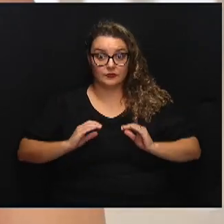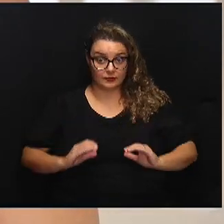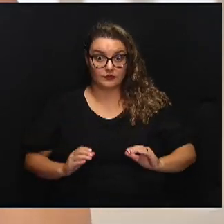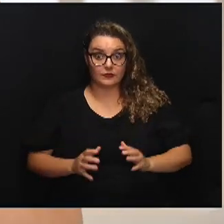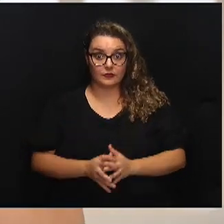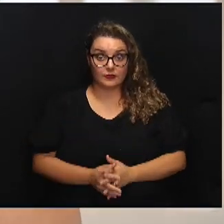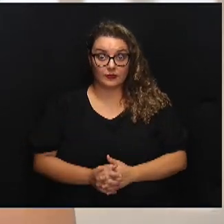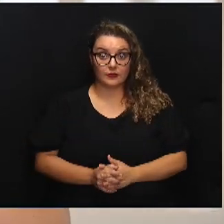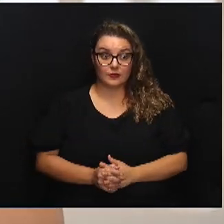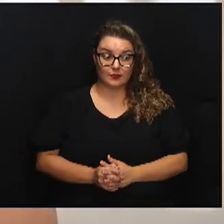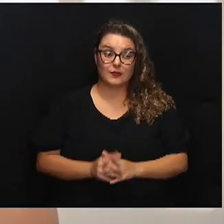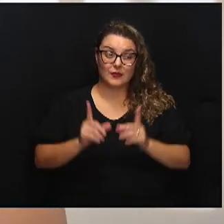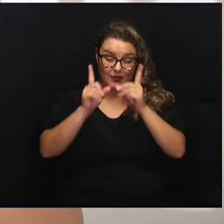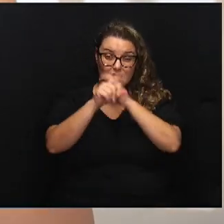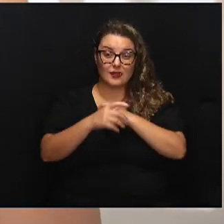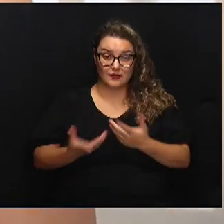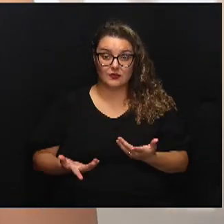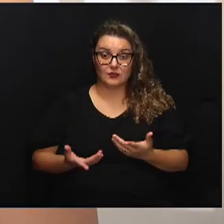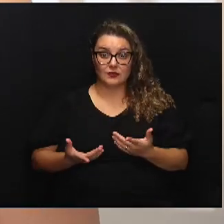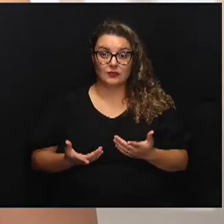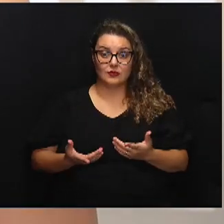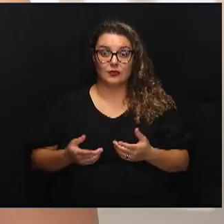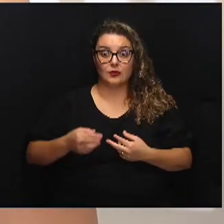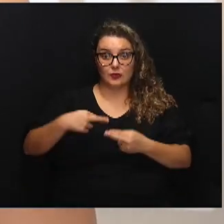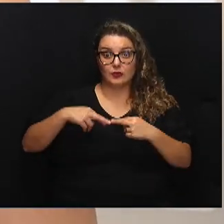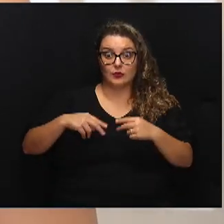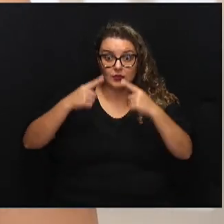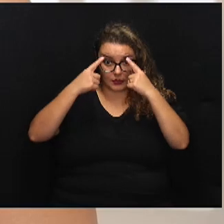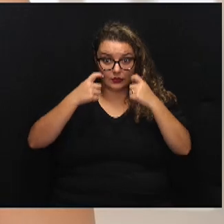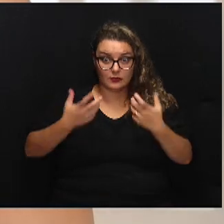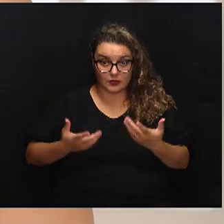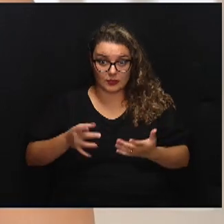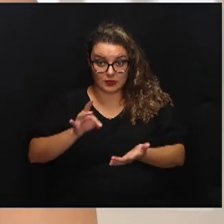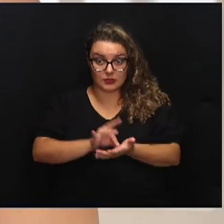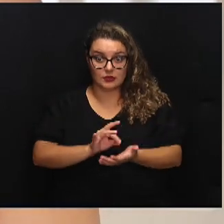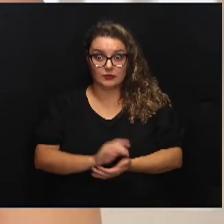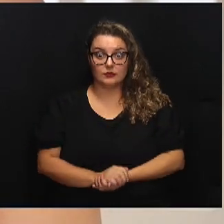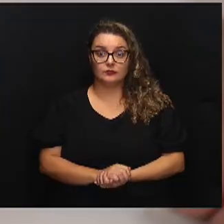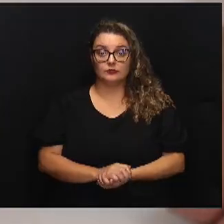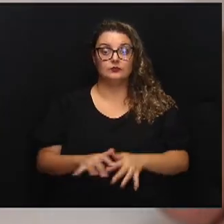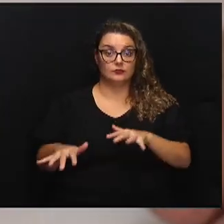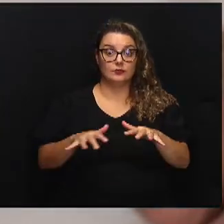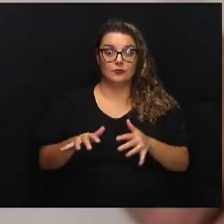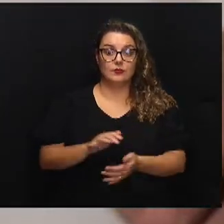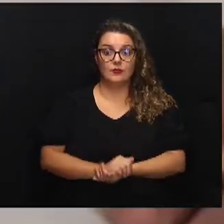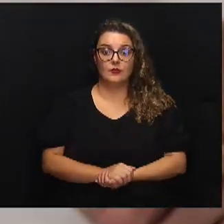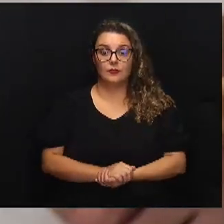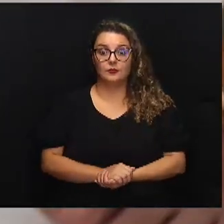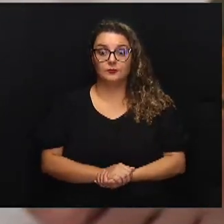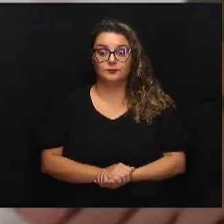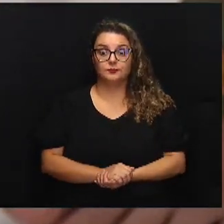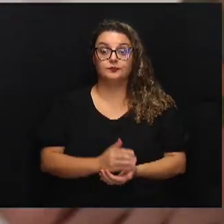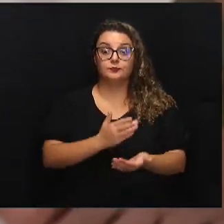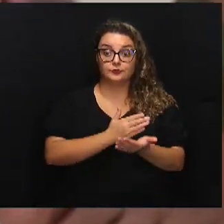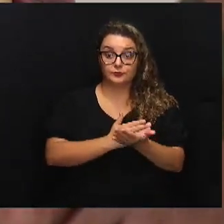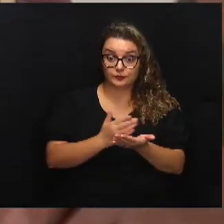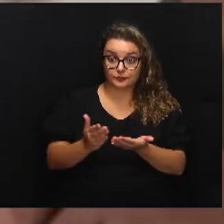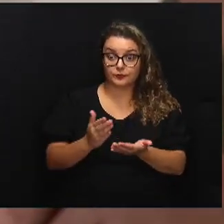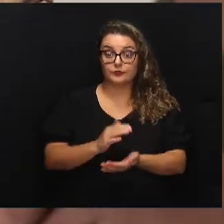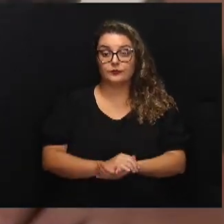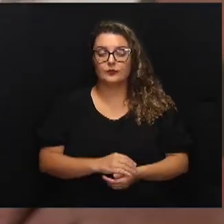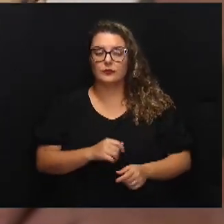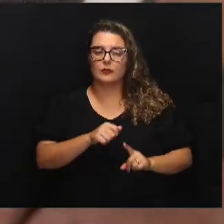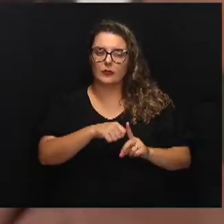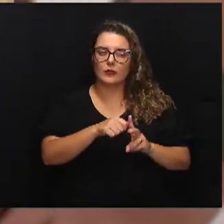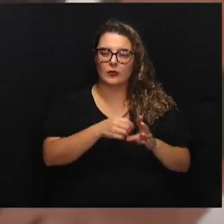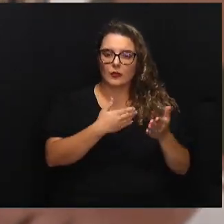bem desafiador ali na parte da agressividade mesmo, né, bem agitado. Ele começou há alguns meses,